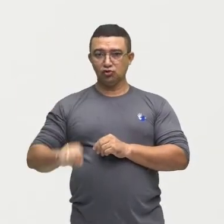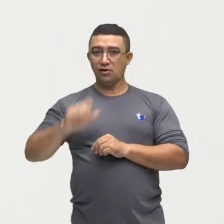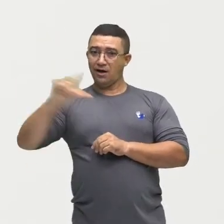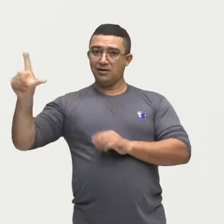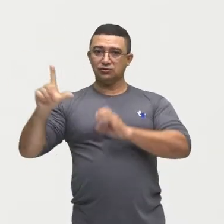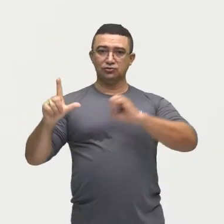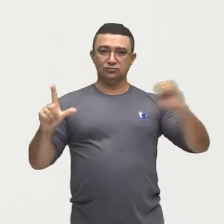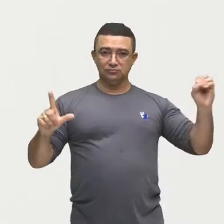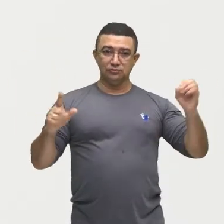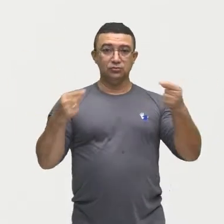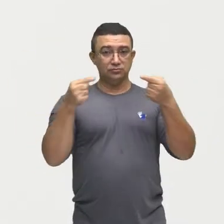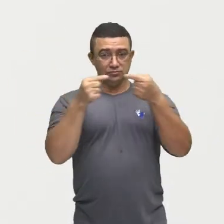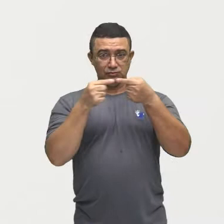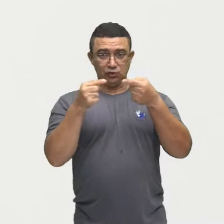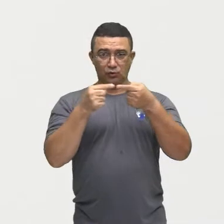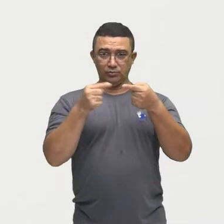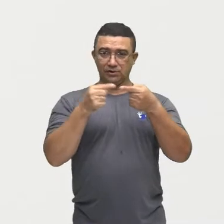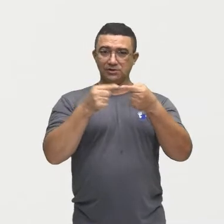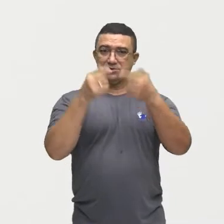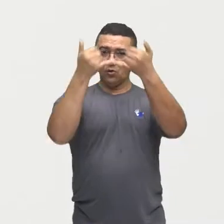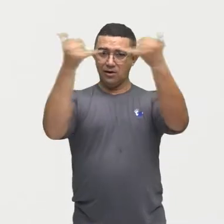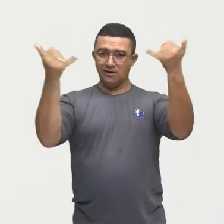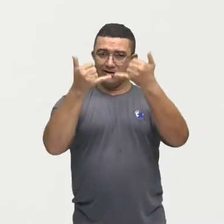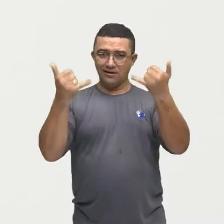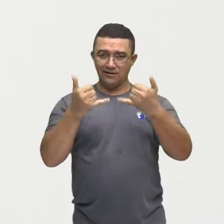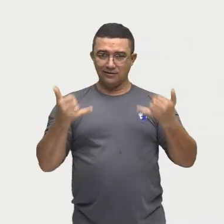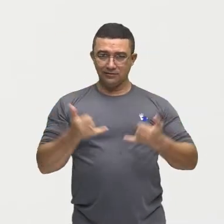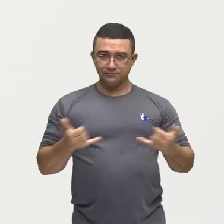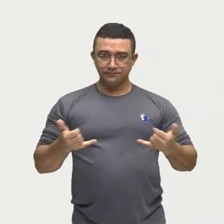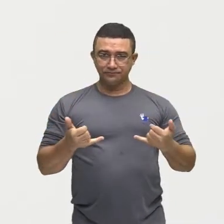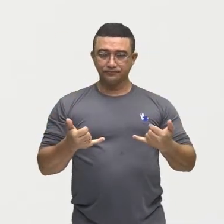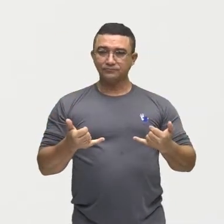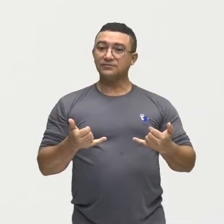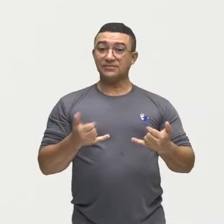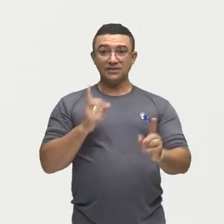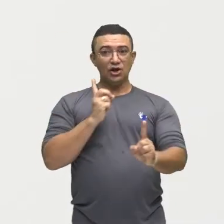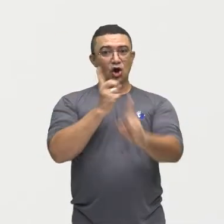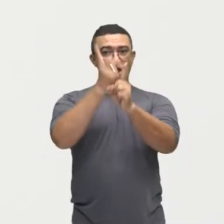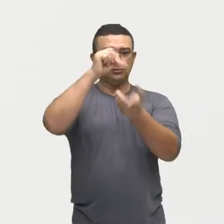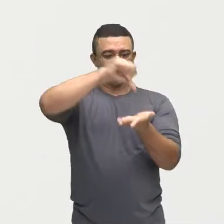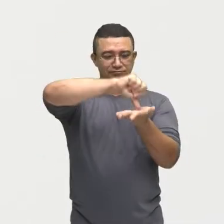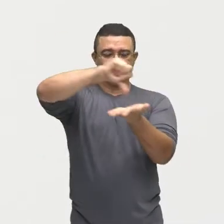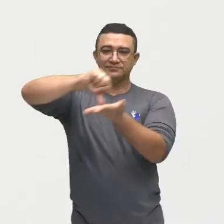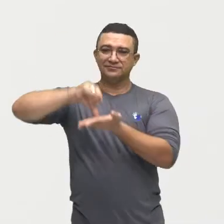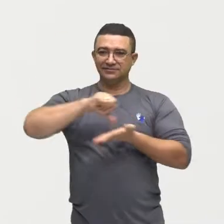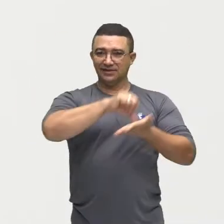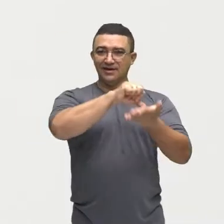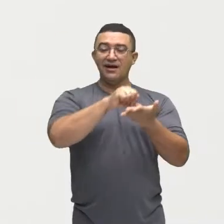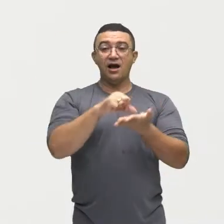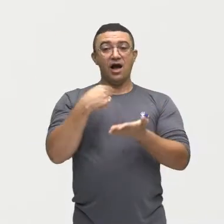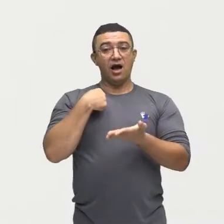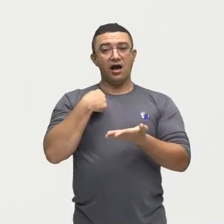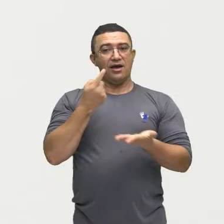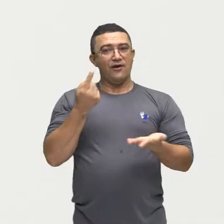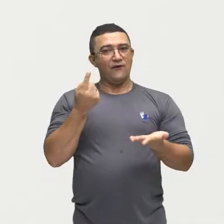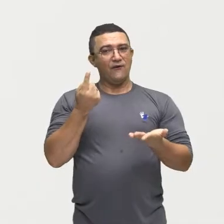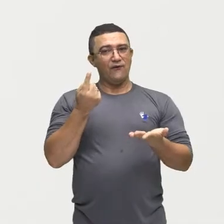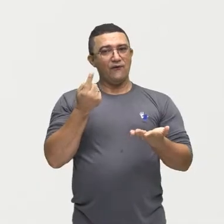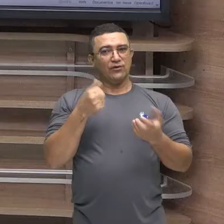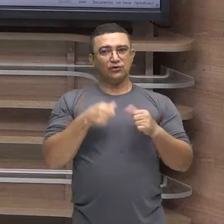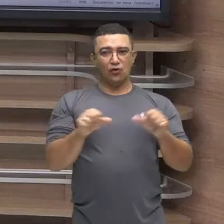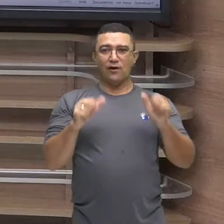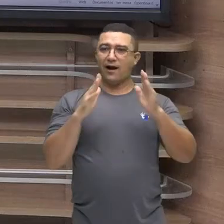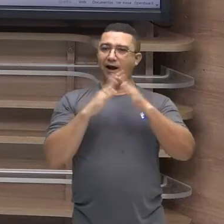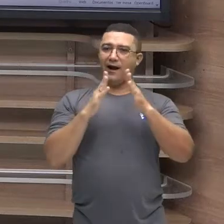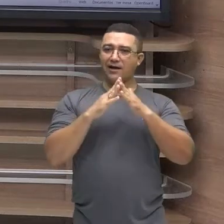combinações, a gente vai ter ali, digamos que um endereço, né? Você não tem aí o seu endereço, eu estou na